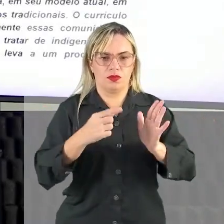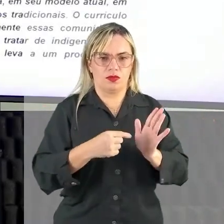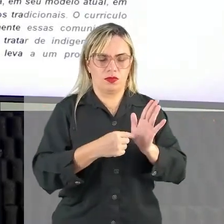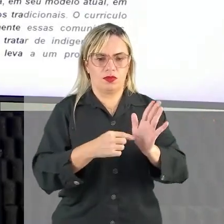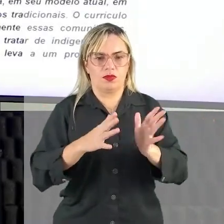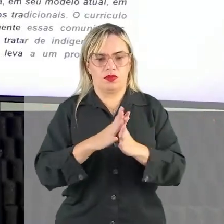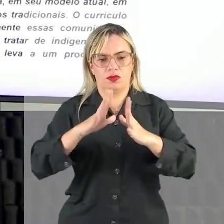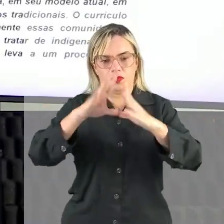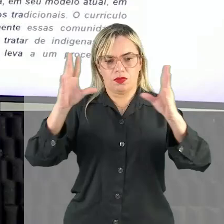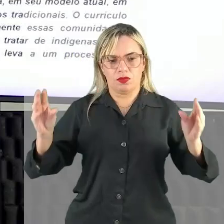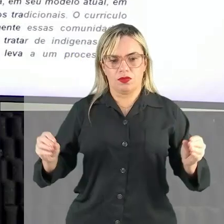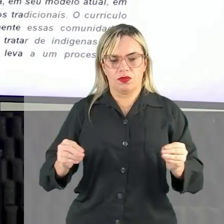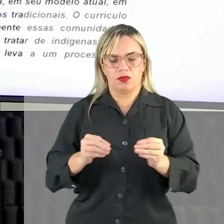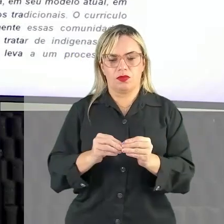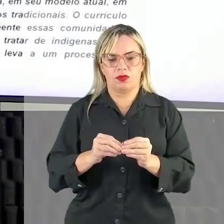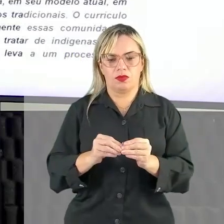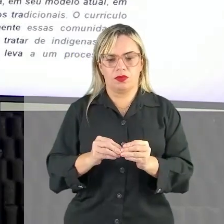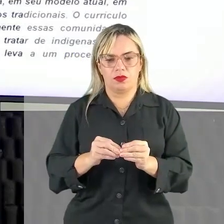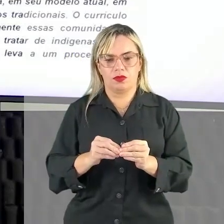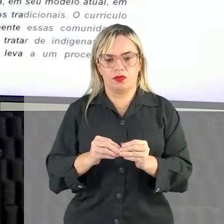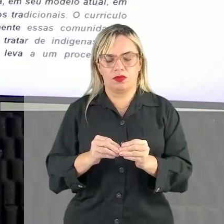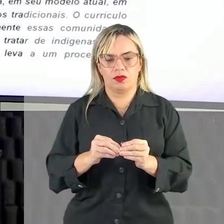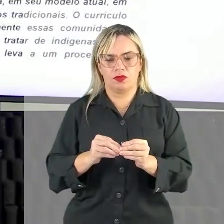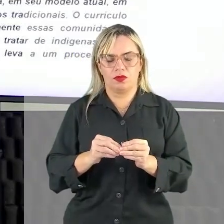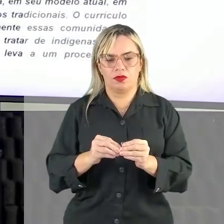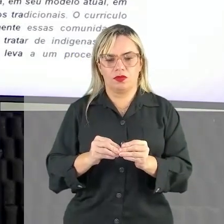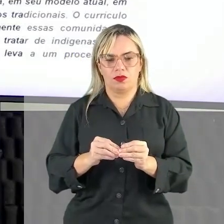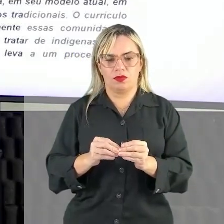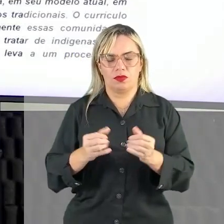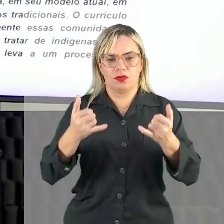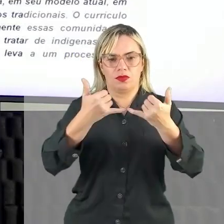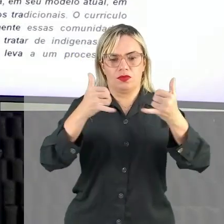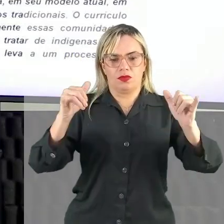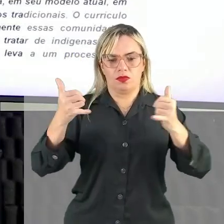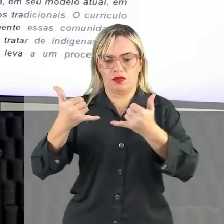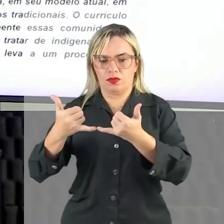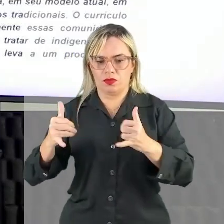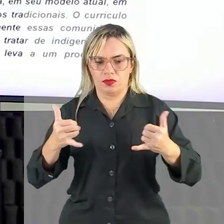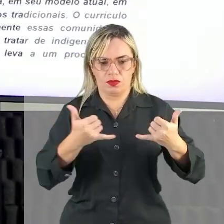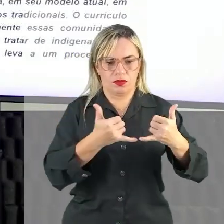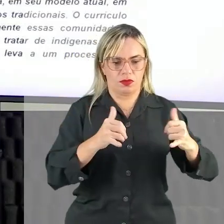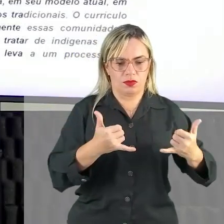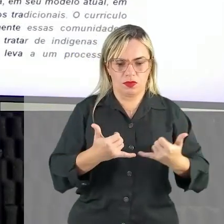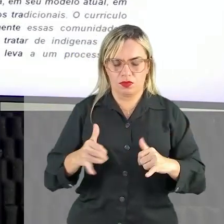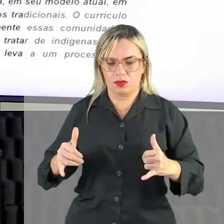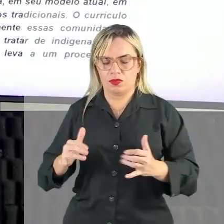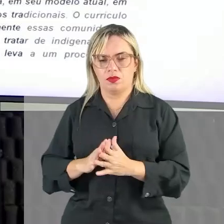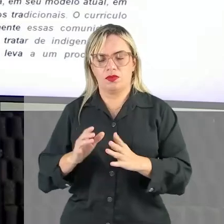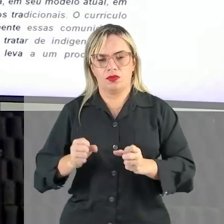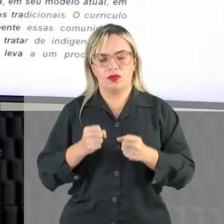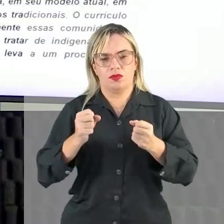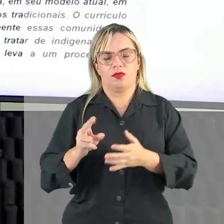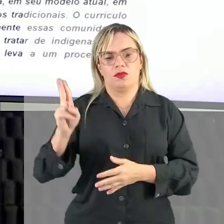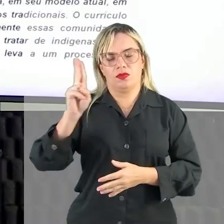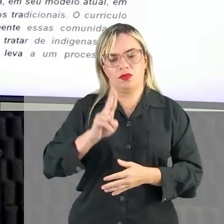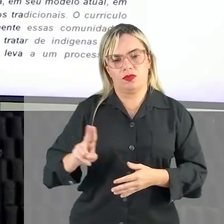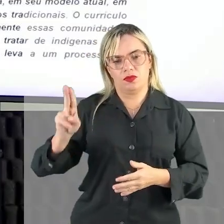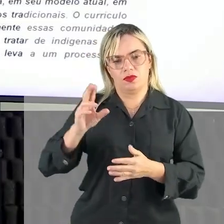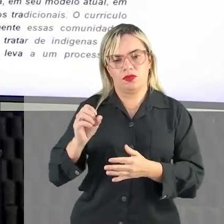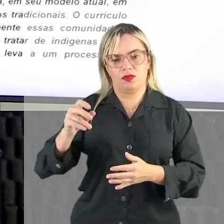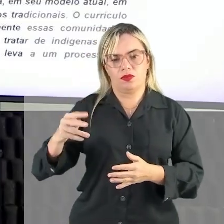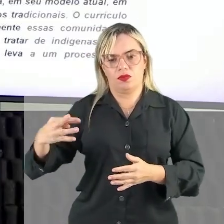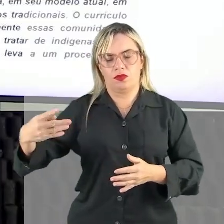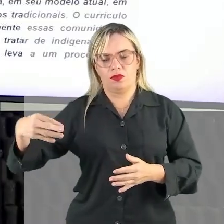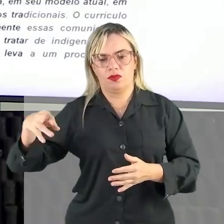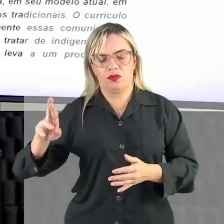para finalizar Eh esses espaços que estão aqui ociosos pra gente colocar operadores argumentativos